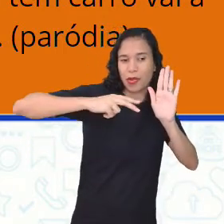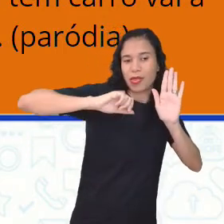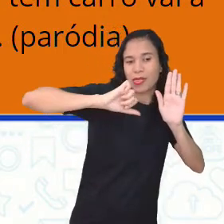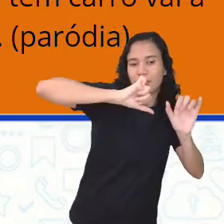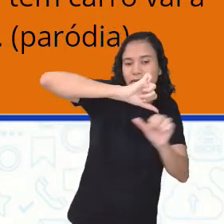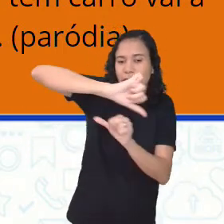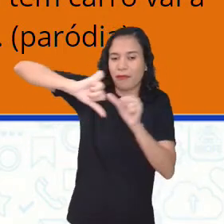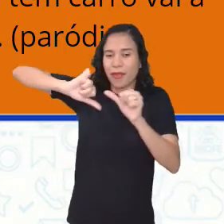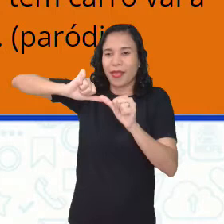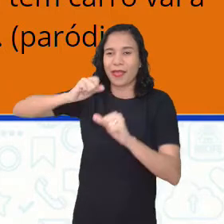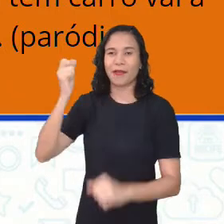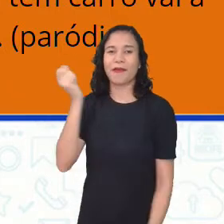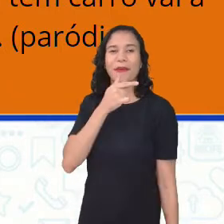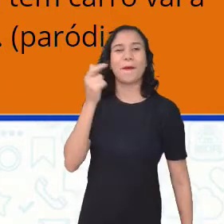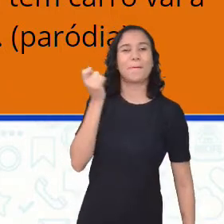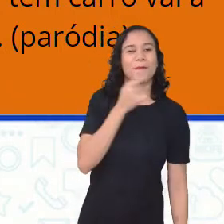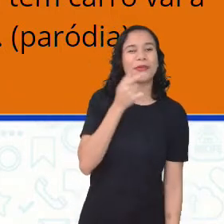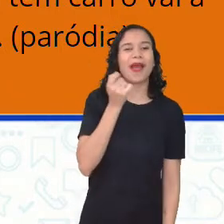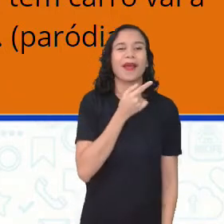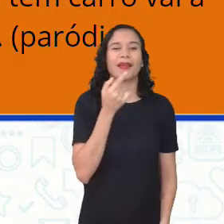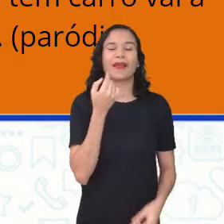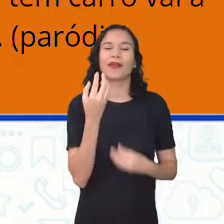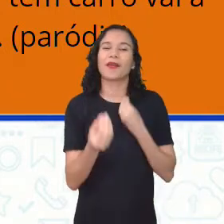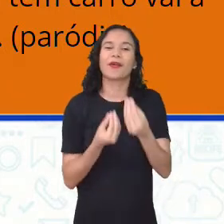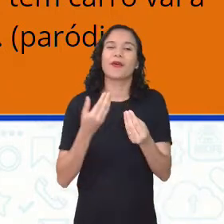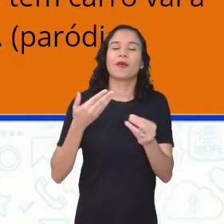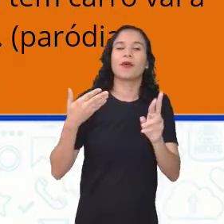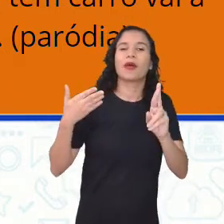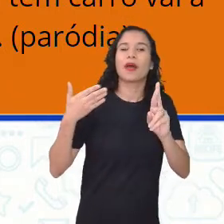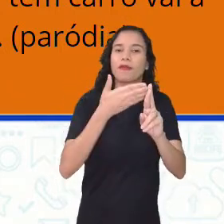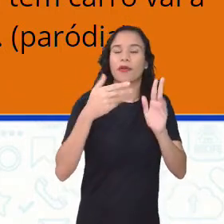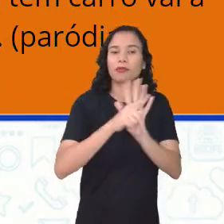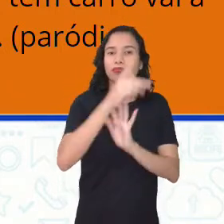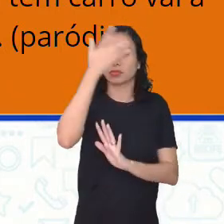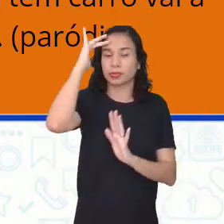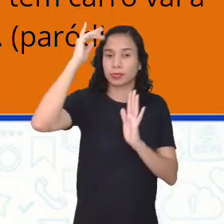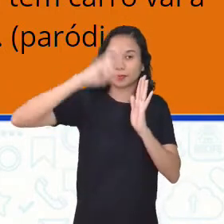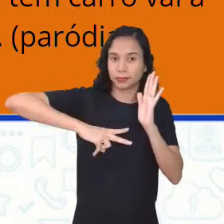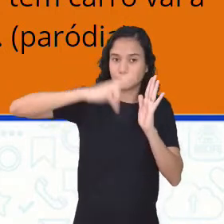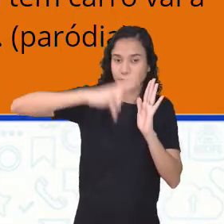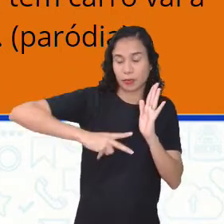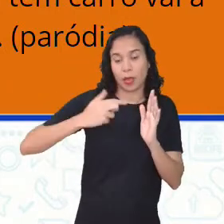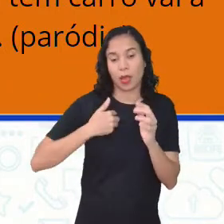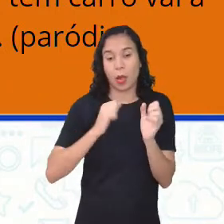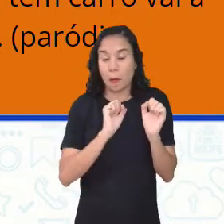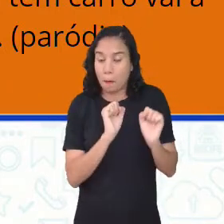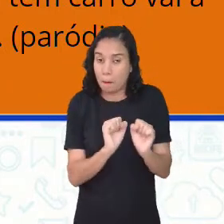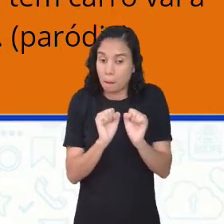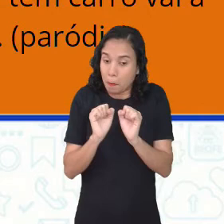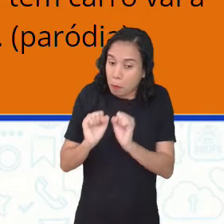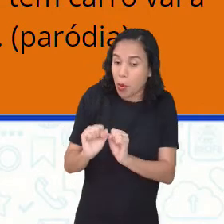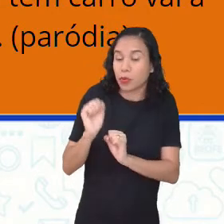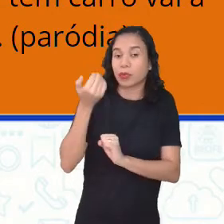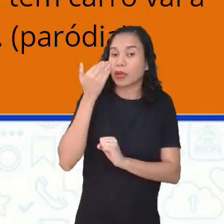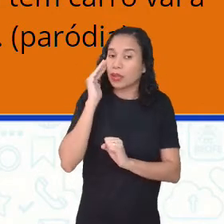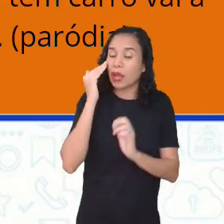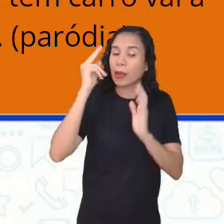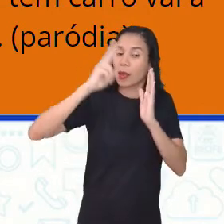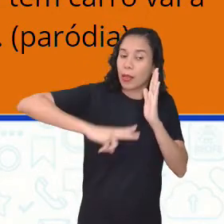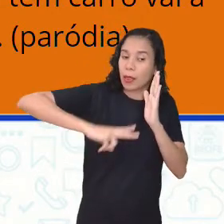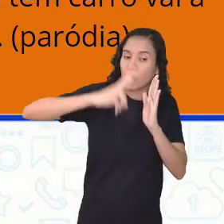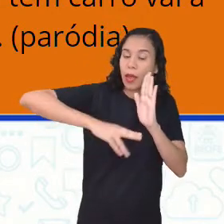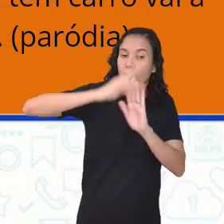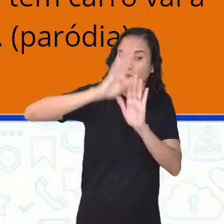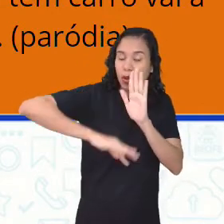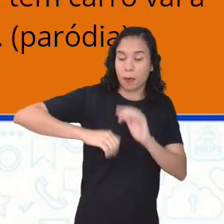ele engraçado. Tornar engraçado a referência para o leitor. Eu posso até entender, ter lido o